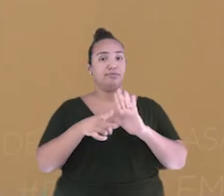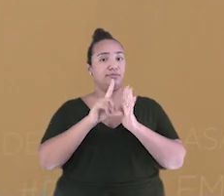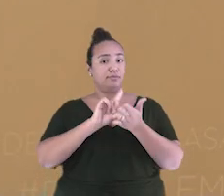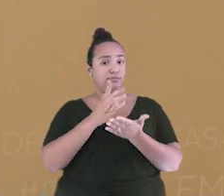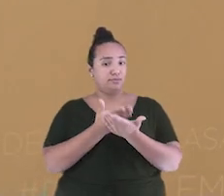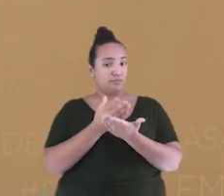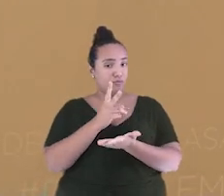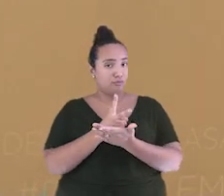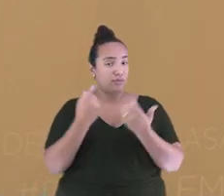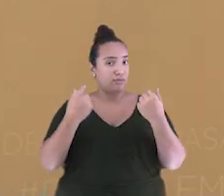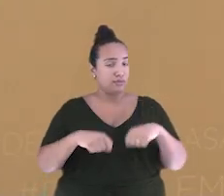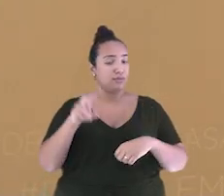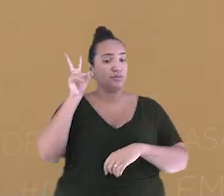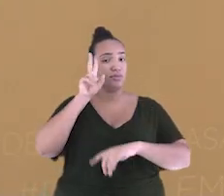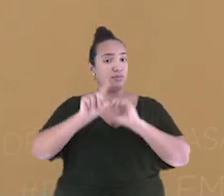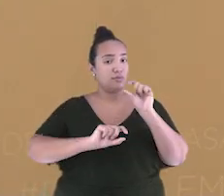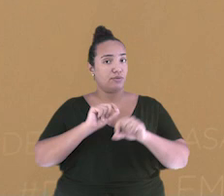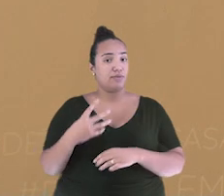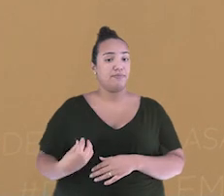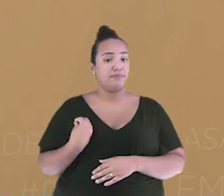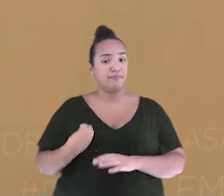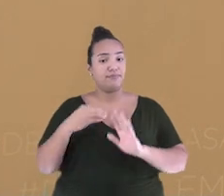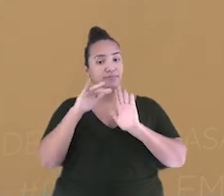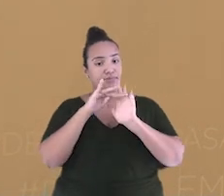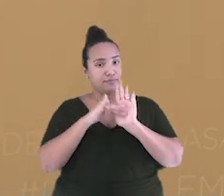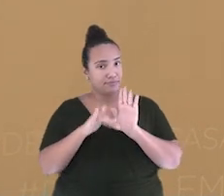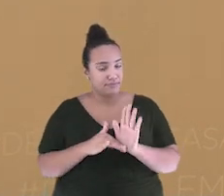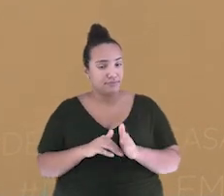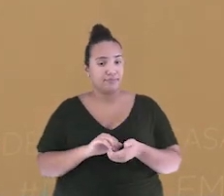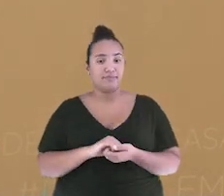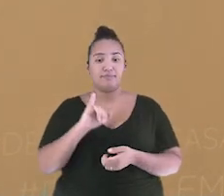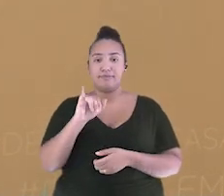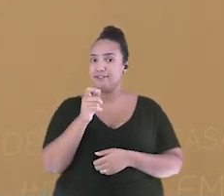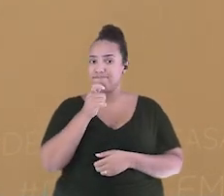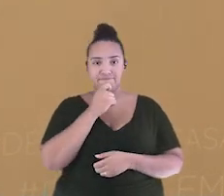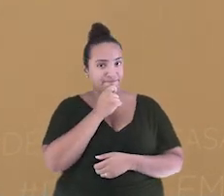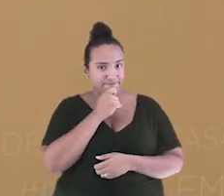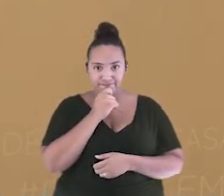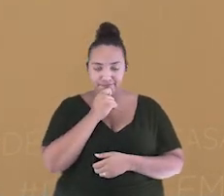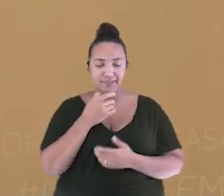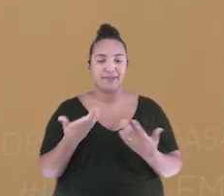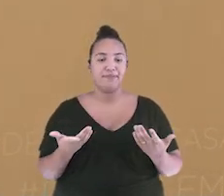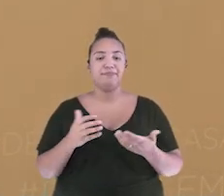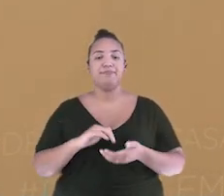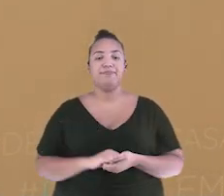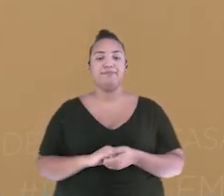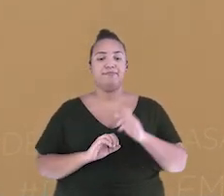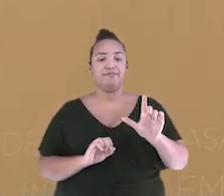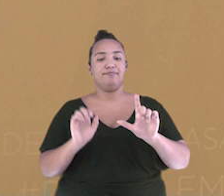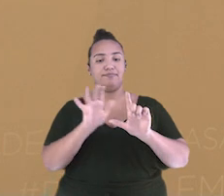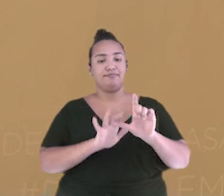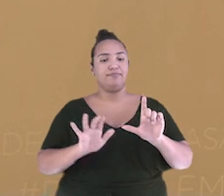de continuarmos, preciso te lembrar de colocar seu nome na lista de presença, se você ainda não o fez. É